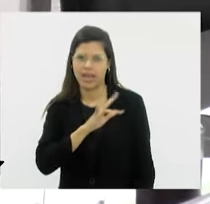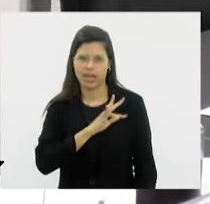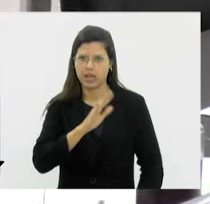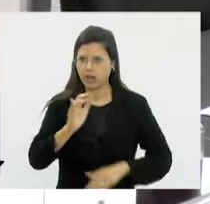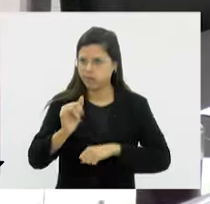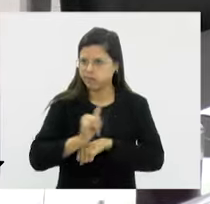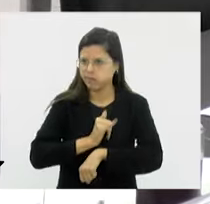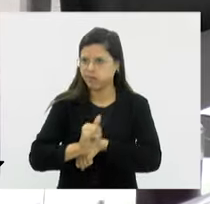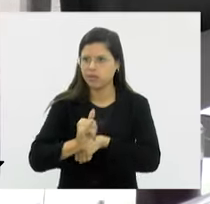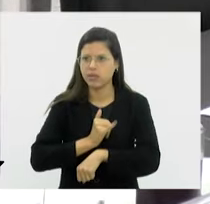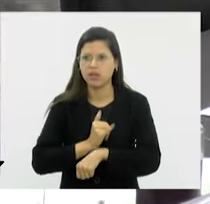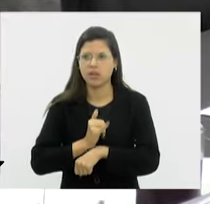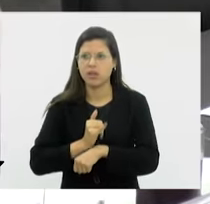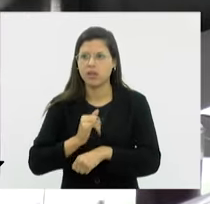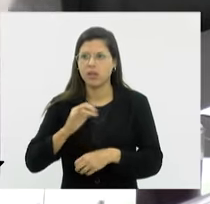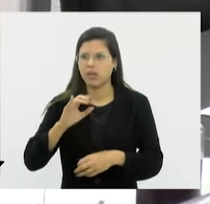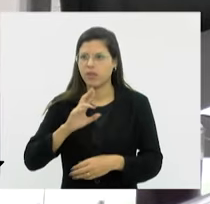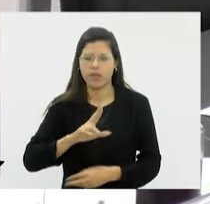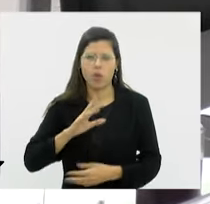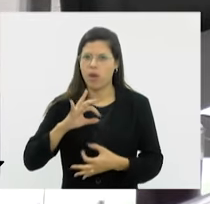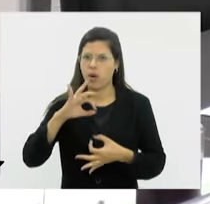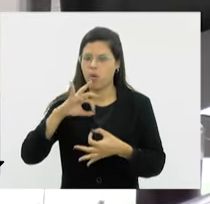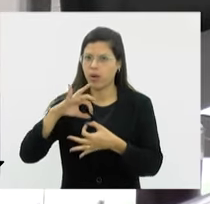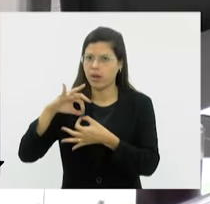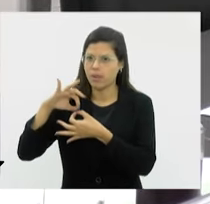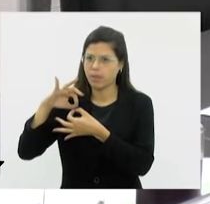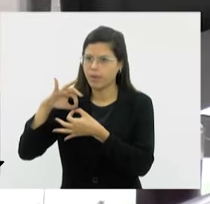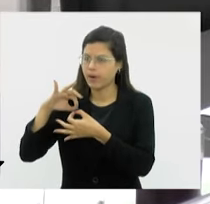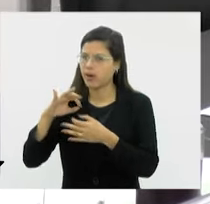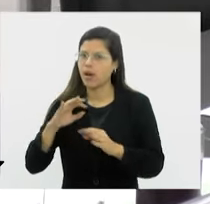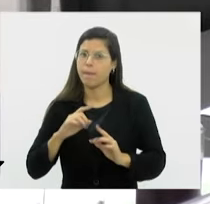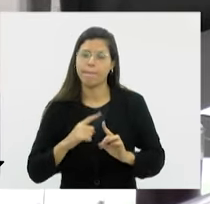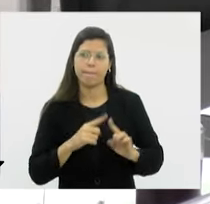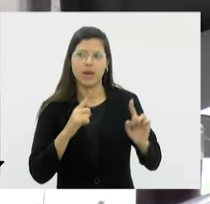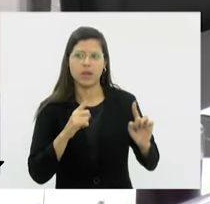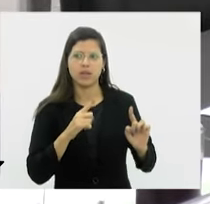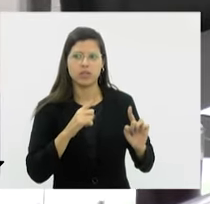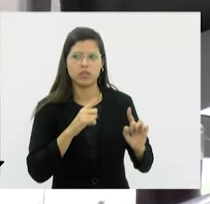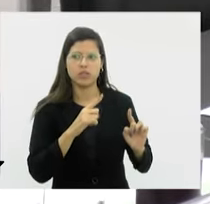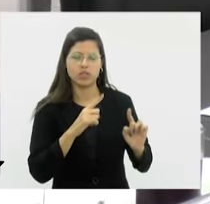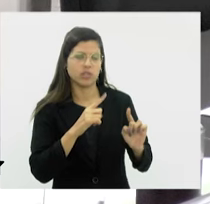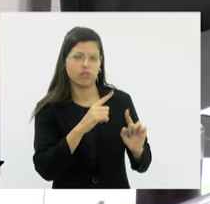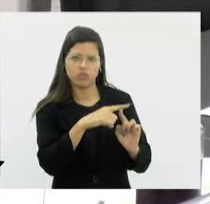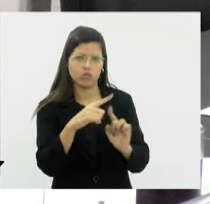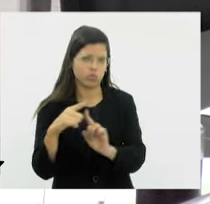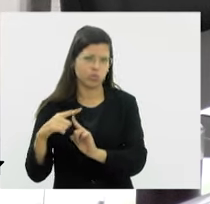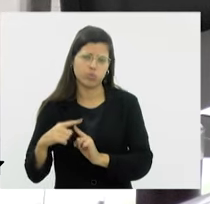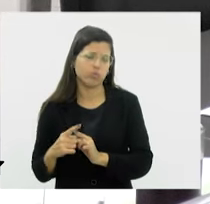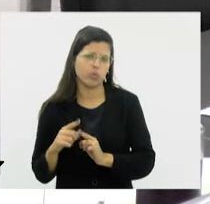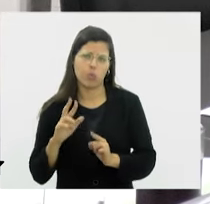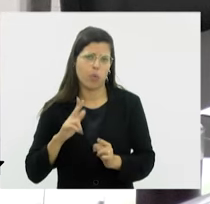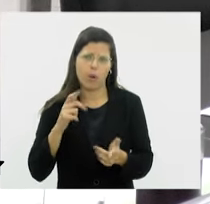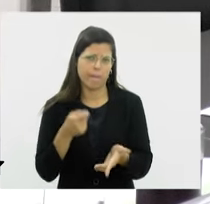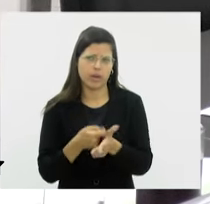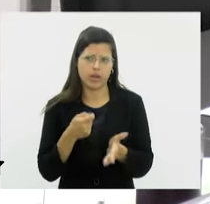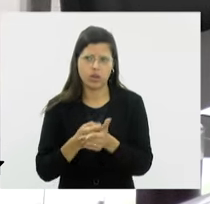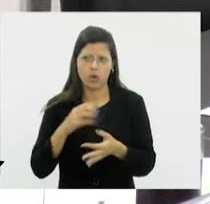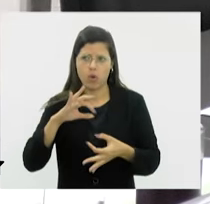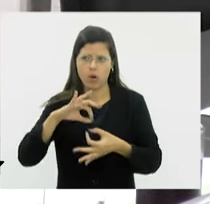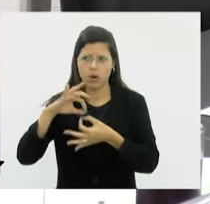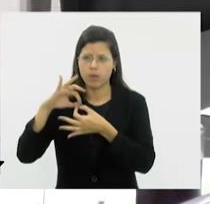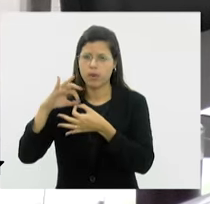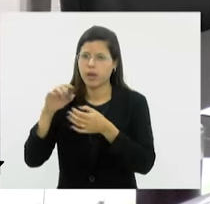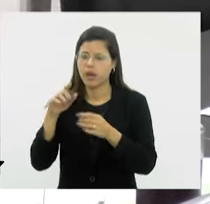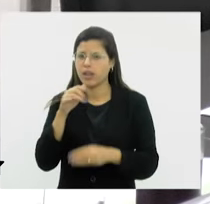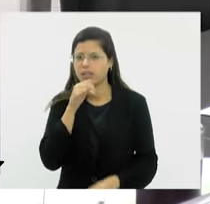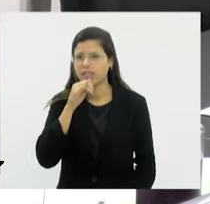Existe não olímpica. Não olímpica. Mas as modalidades também não, necessariamente não são olímpicas. O jiu-jitsu que eu pratico,